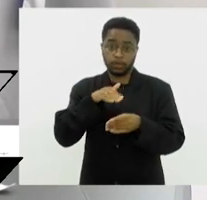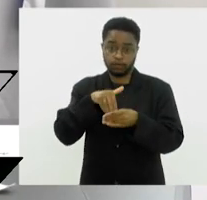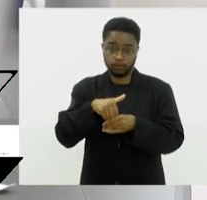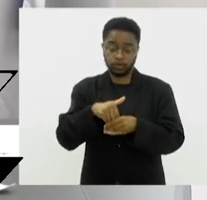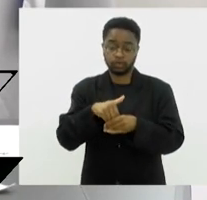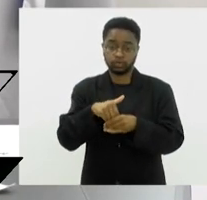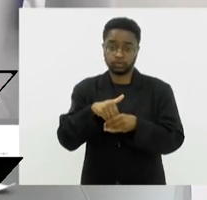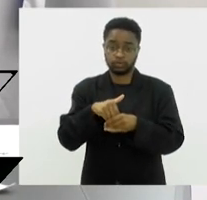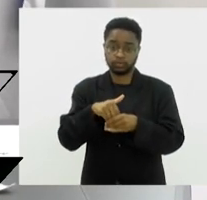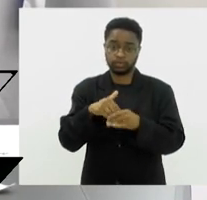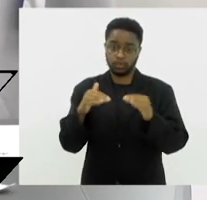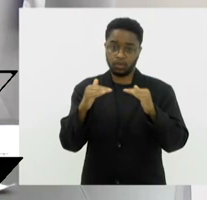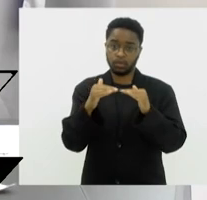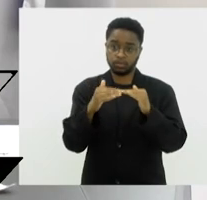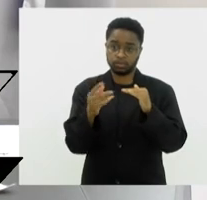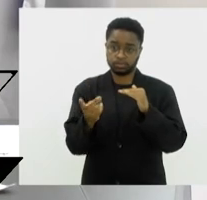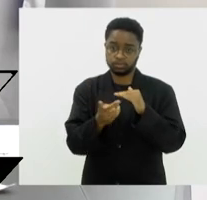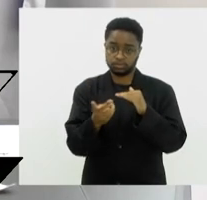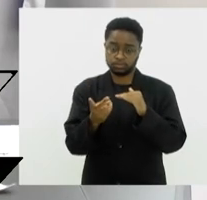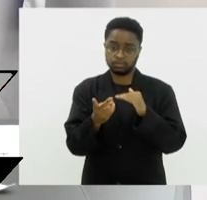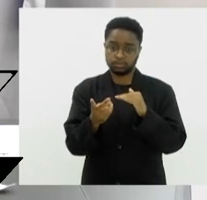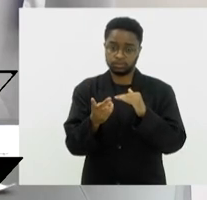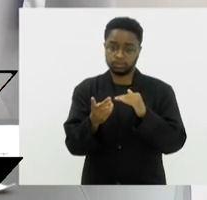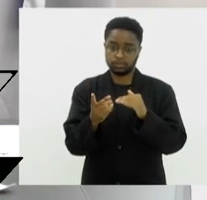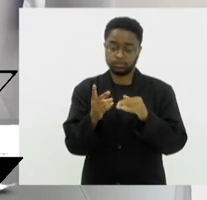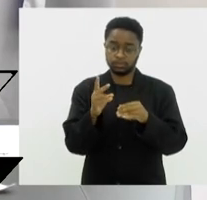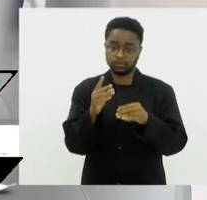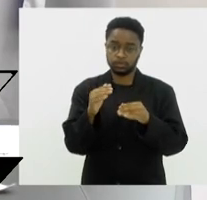Eu estou dando favorável a 2 e contrário a 1. Então, sim. Então Vossa Excelência está dando um voto